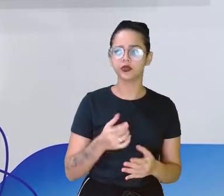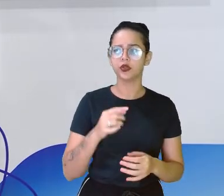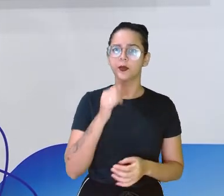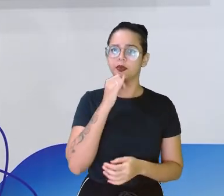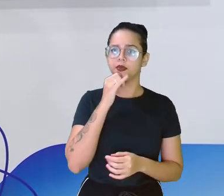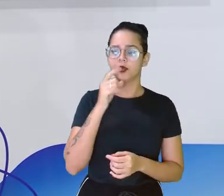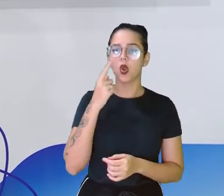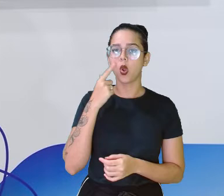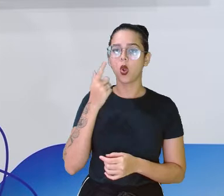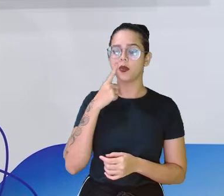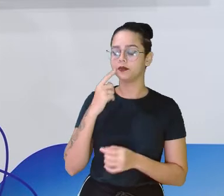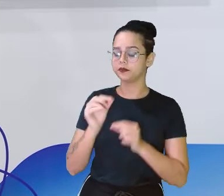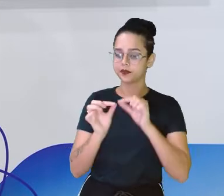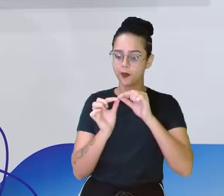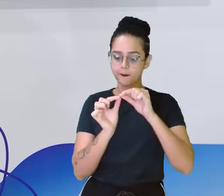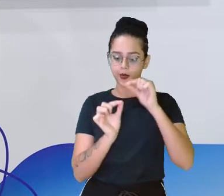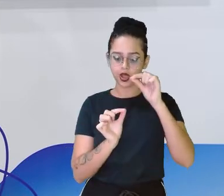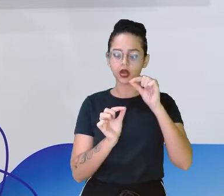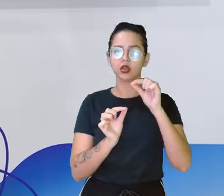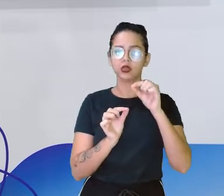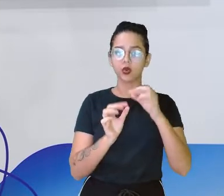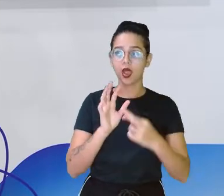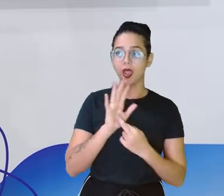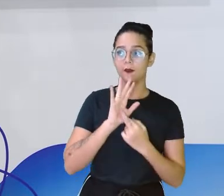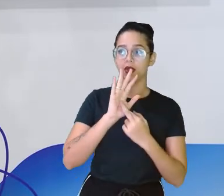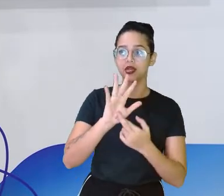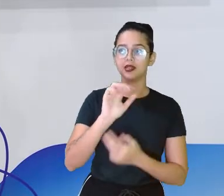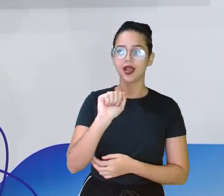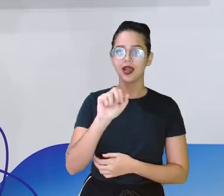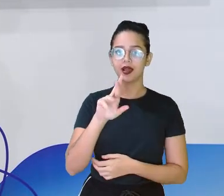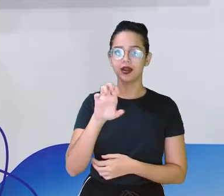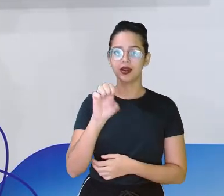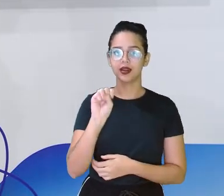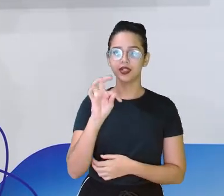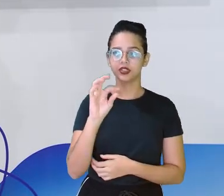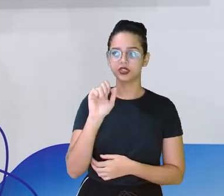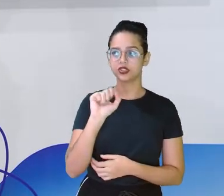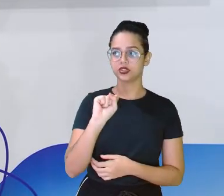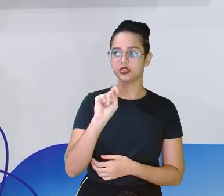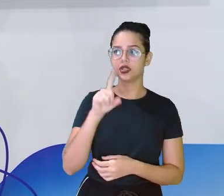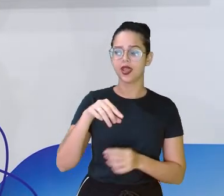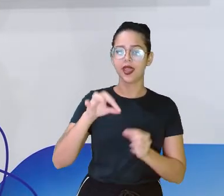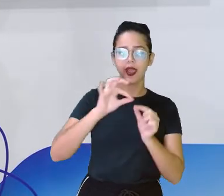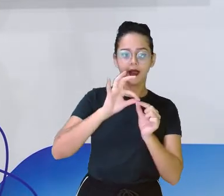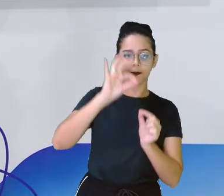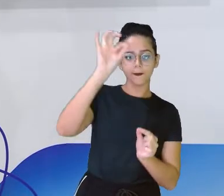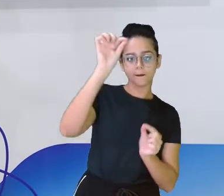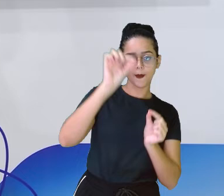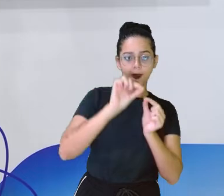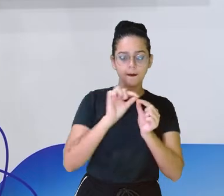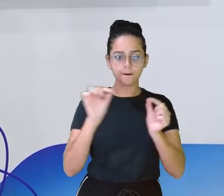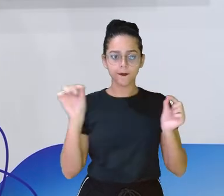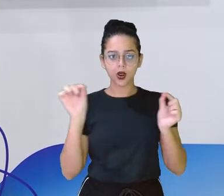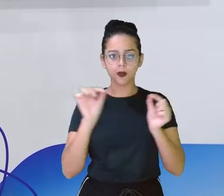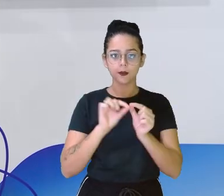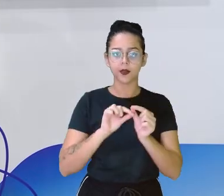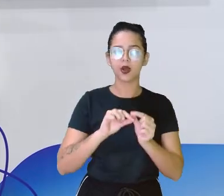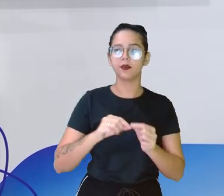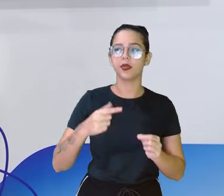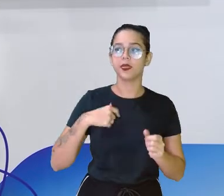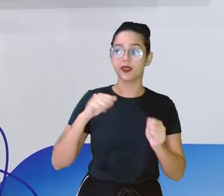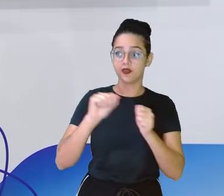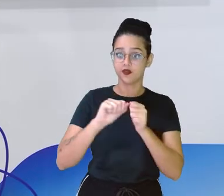por exemplo, eles representam as minhas arestas, que são os segmentos de reta comum a 2 faces. Para eu fazer